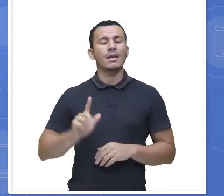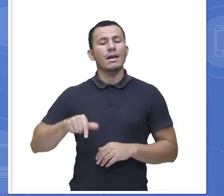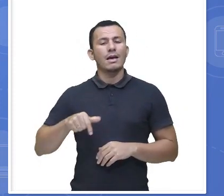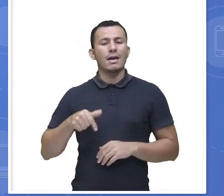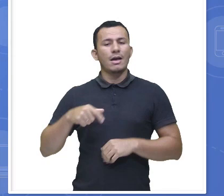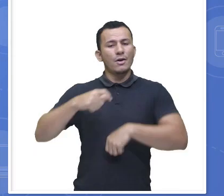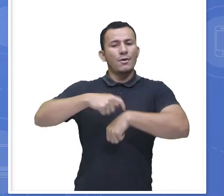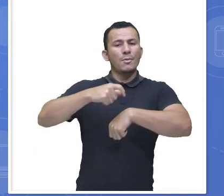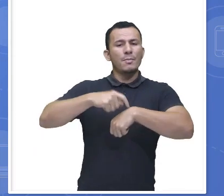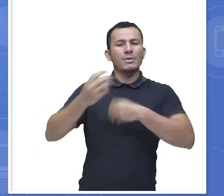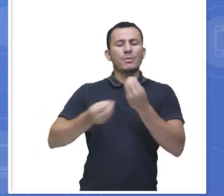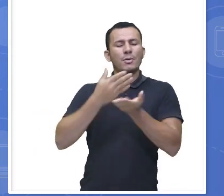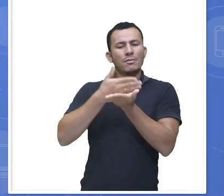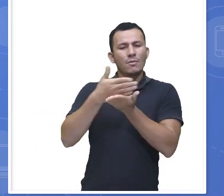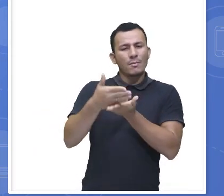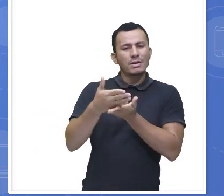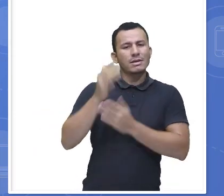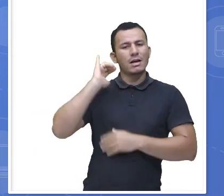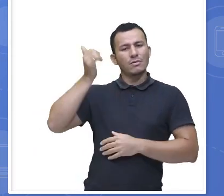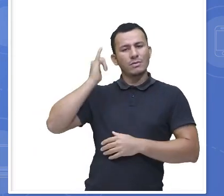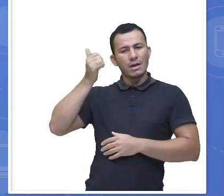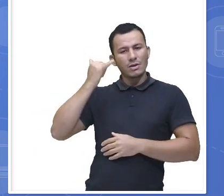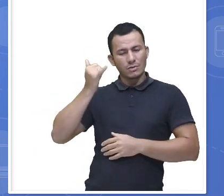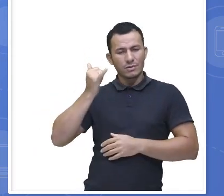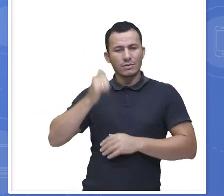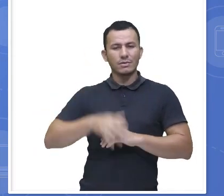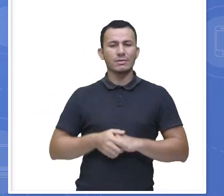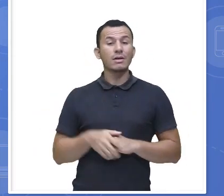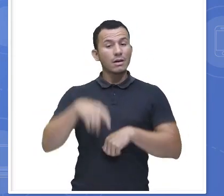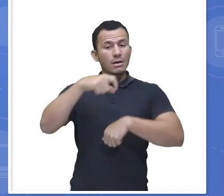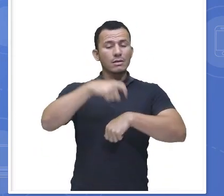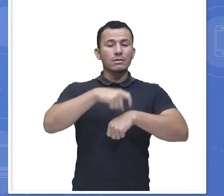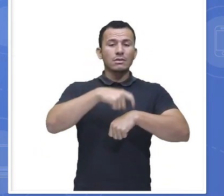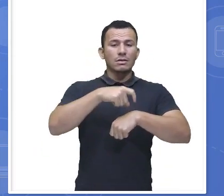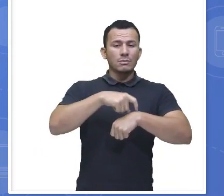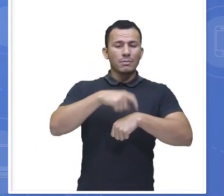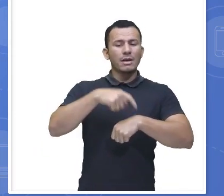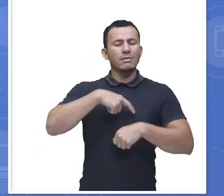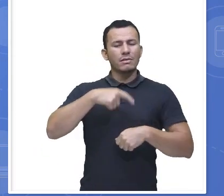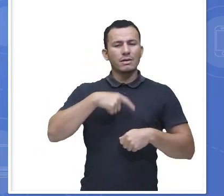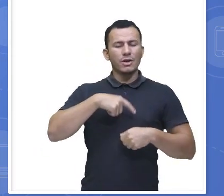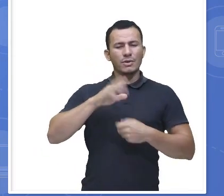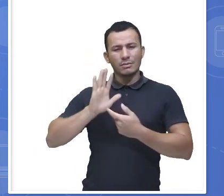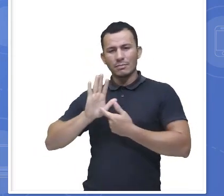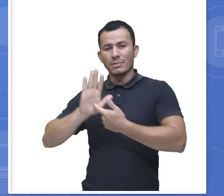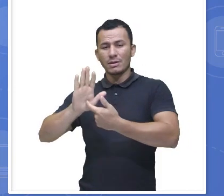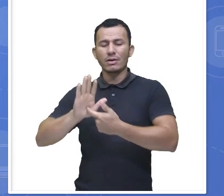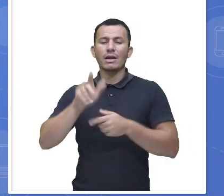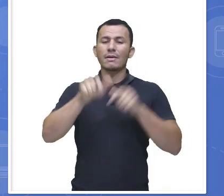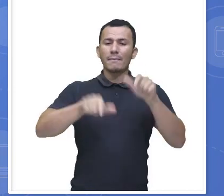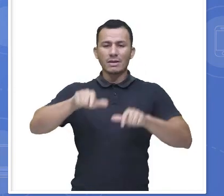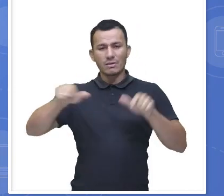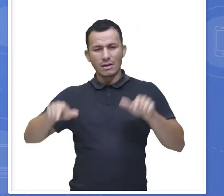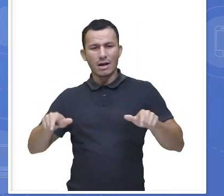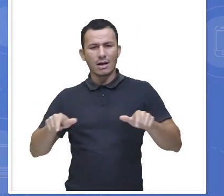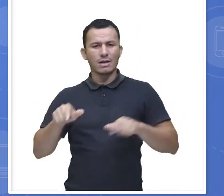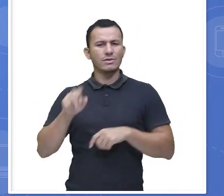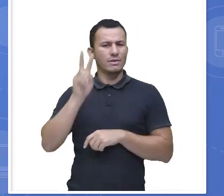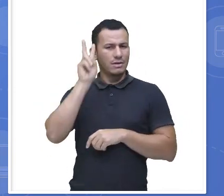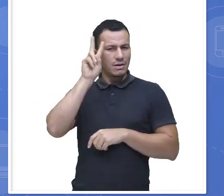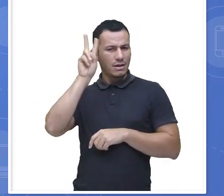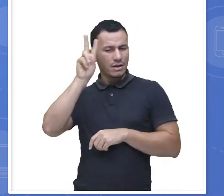inicial, a introdução, o começo da narrativa. E nesse momento, né, serão apresentados personagens. Você viu lá na nossa